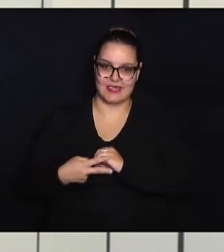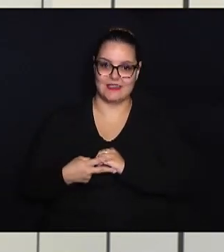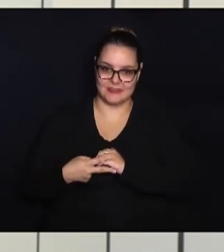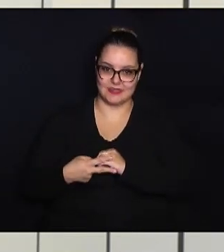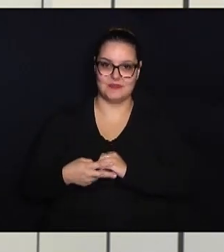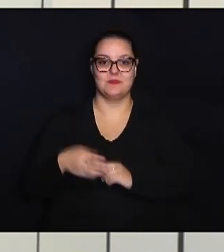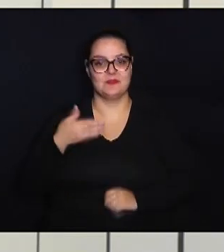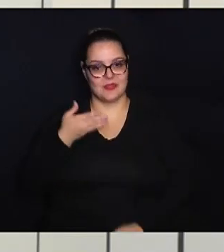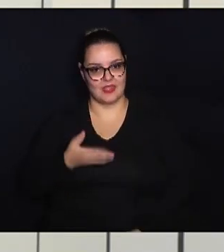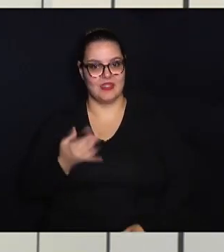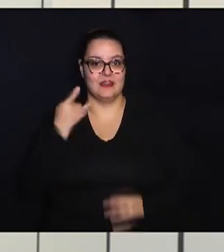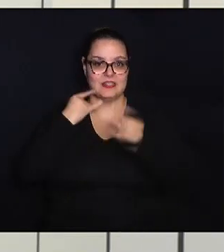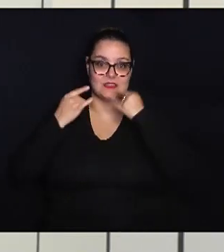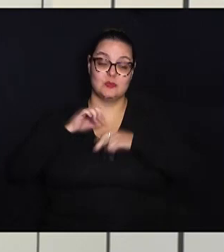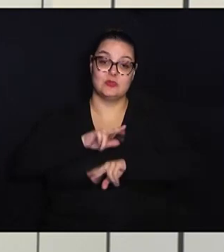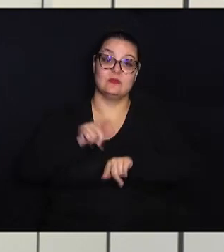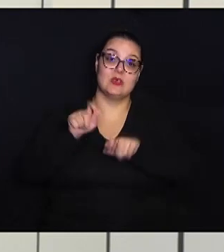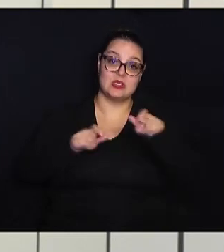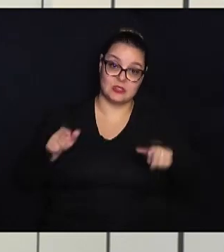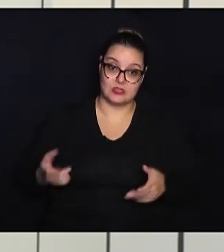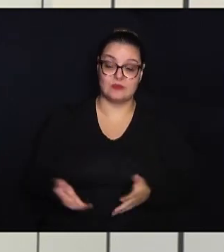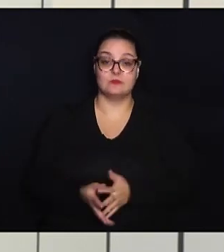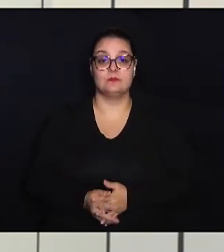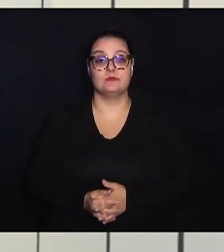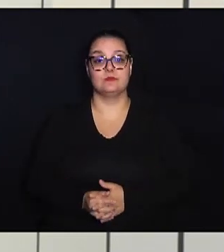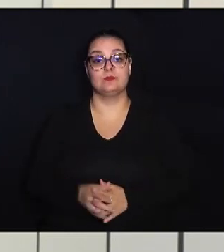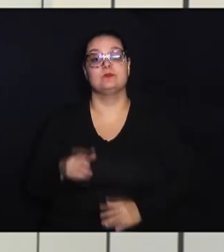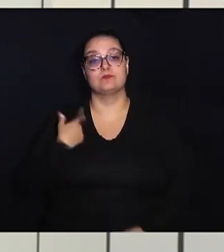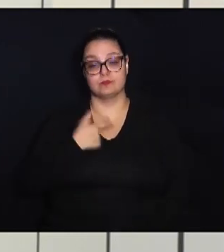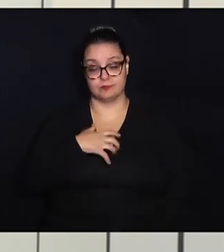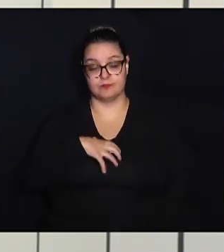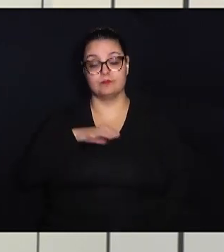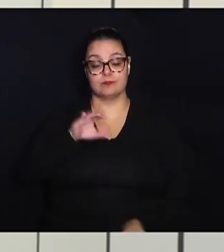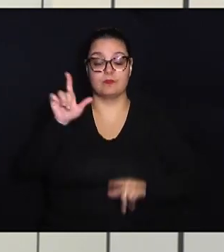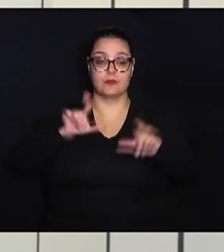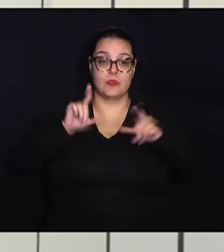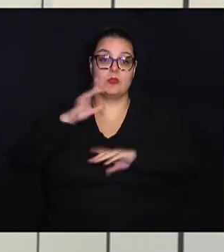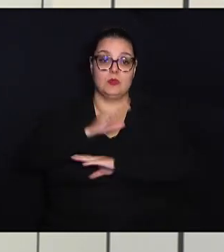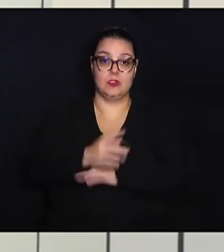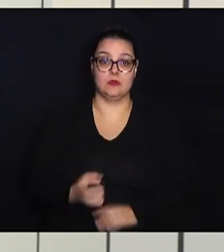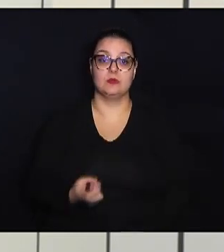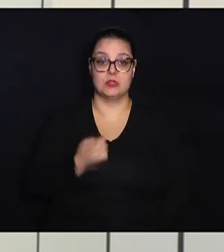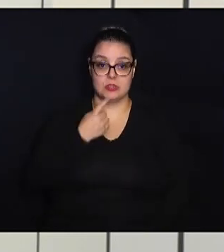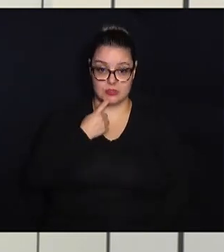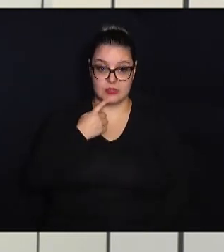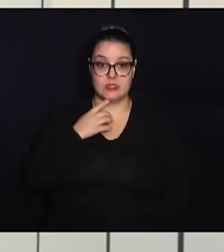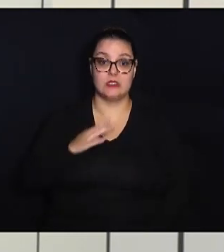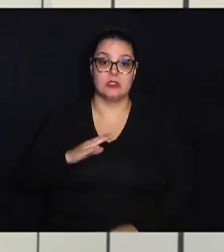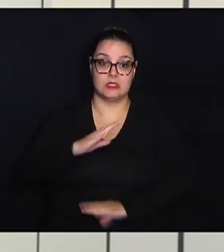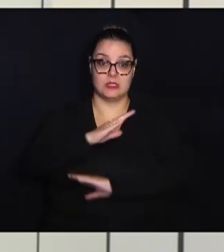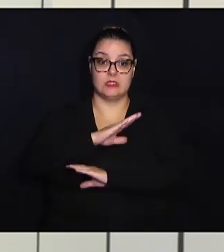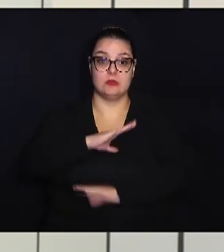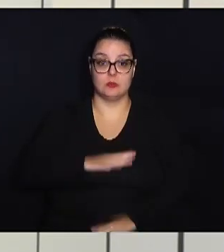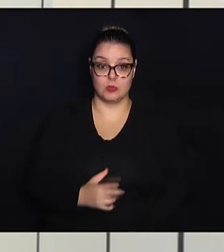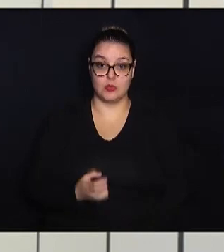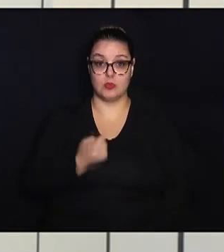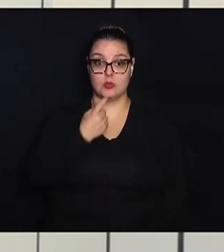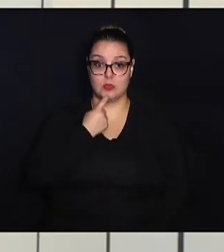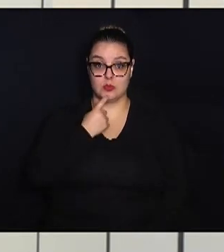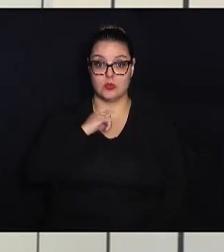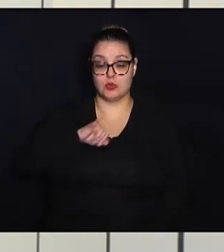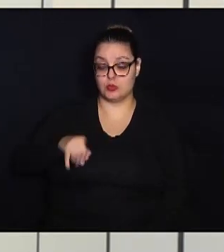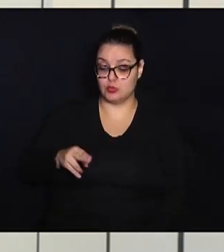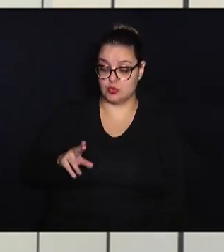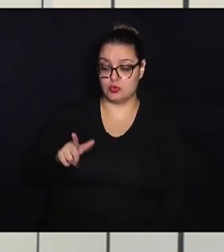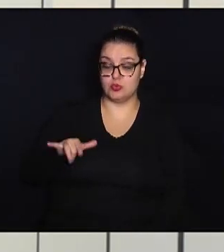inspirou muitas pessoas ficam aqui as condolências da TV Câmara Campinas e da Câmara Municipal de Campinas Júlio Lobo